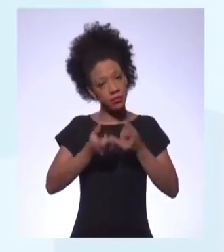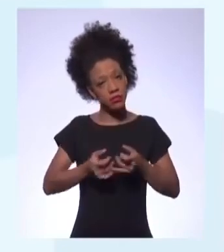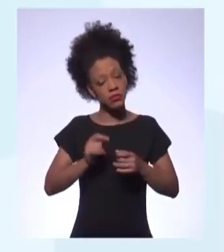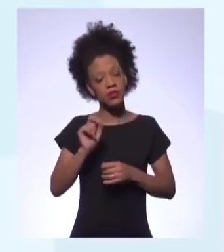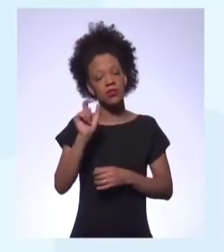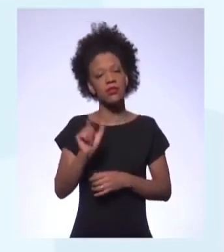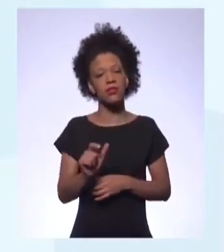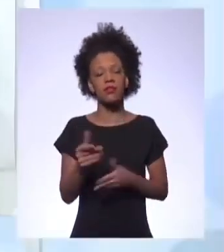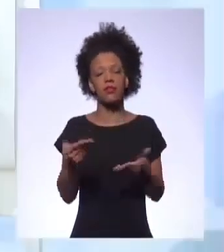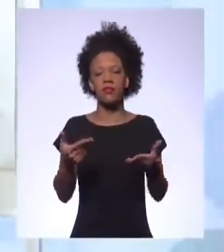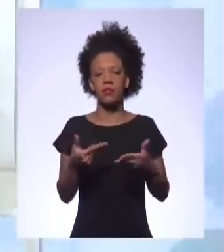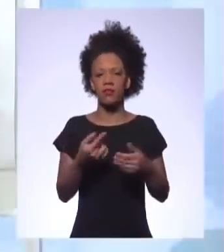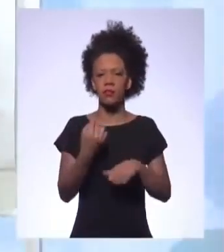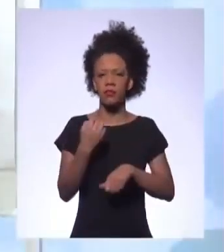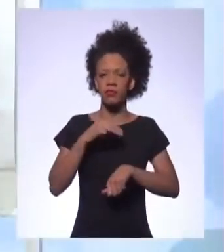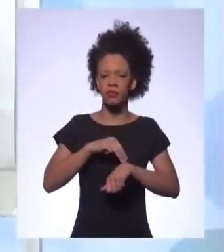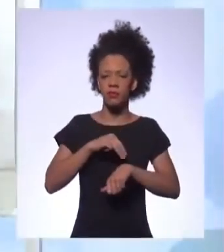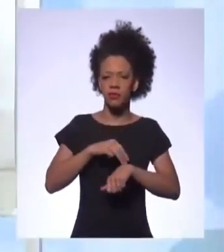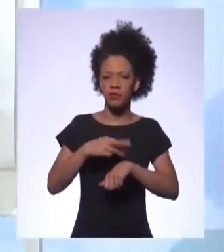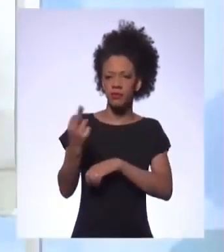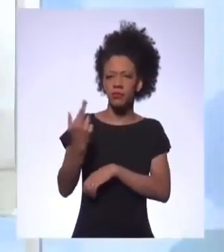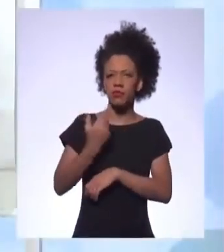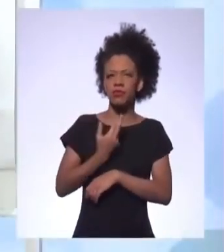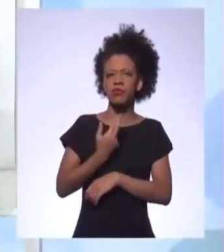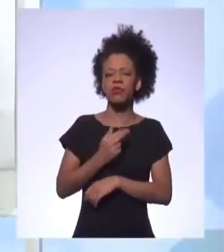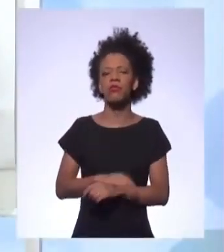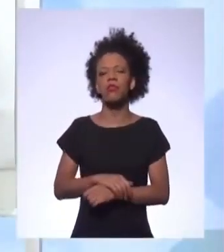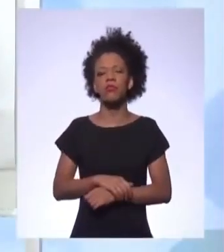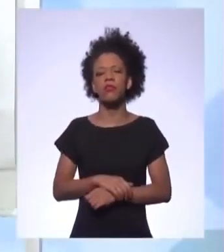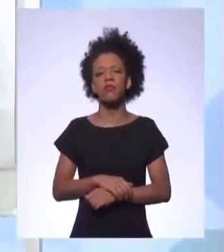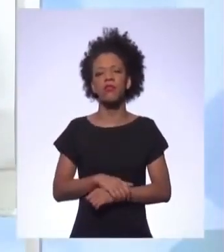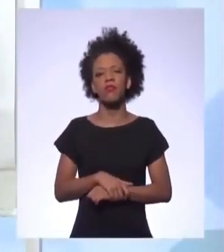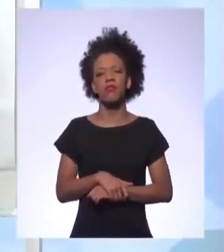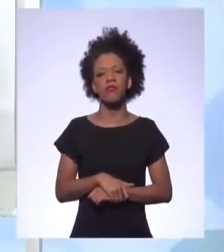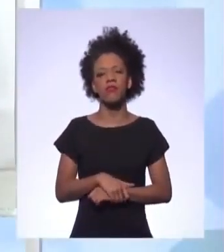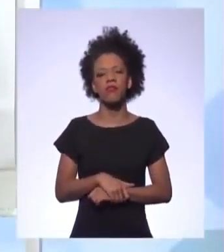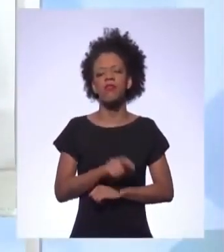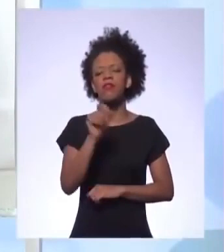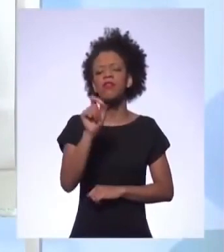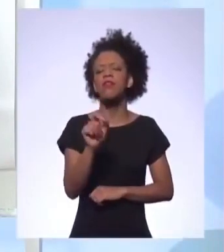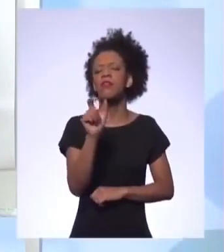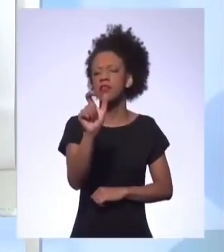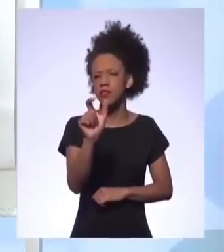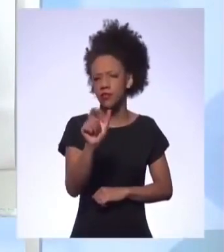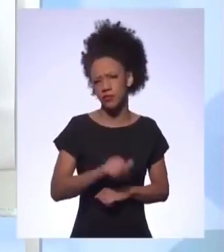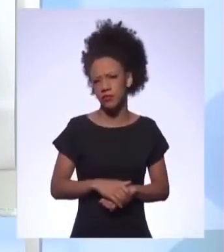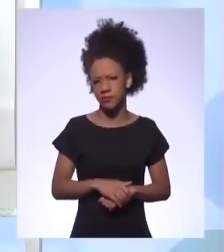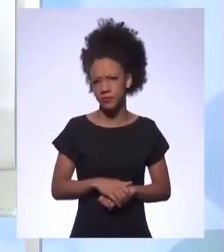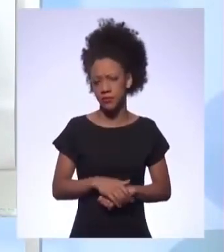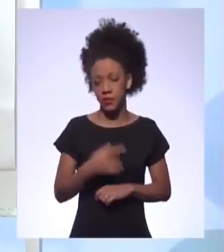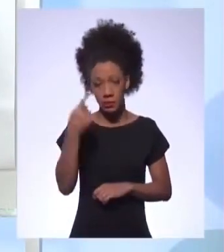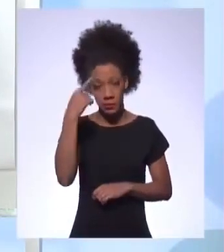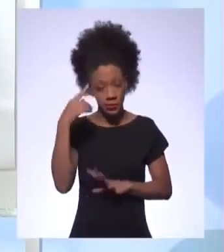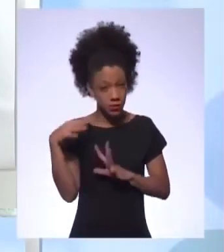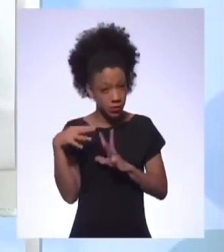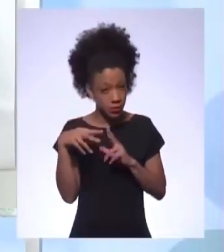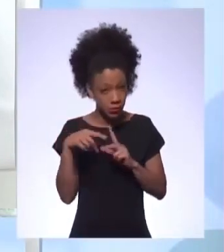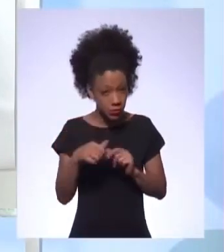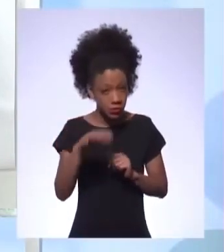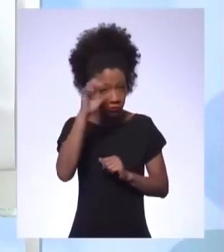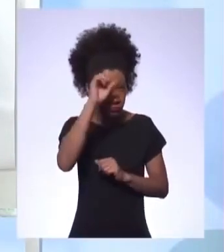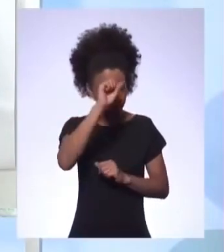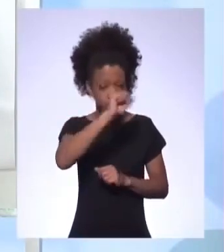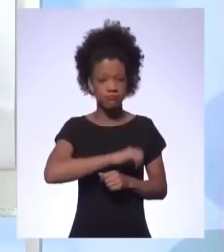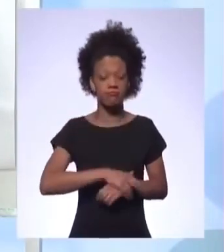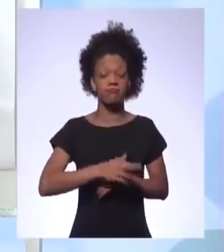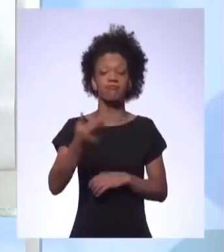ter um minutinho lá no chat para você me responder. Who are you? In English, quem é você? Pensando em tudo isso que a gente aprendeu,